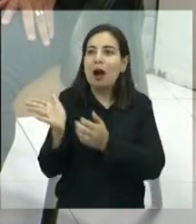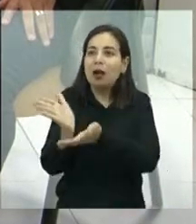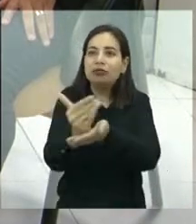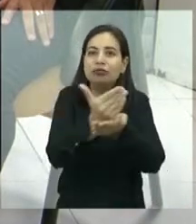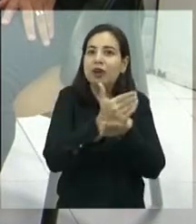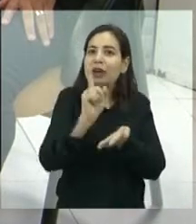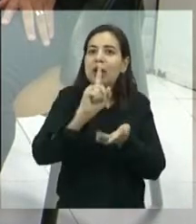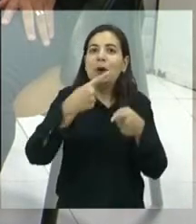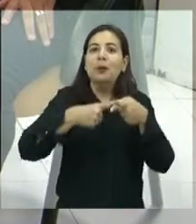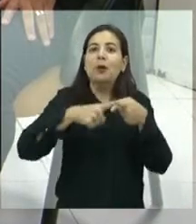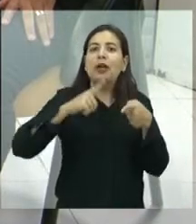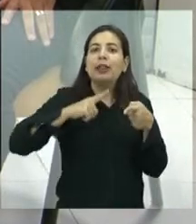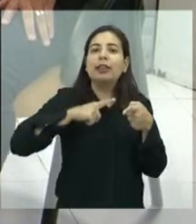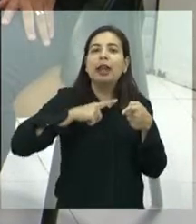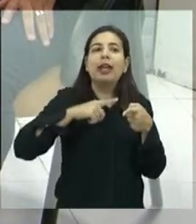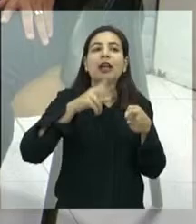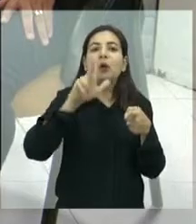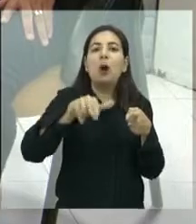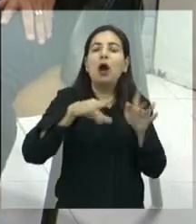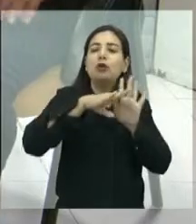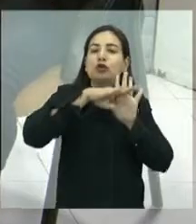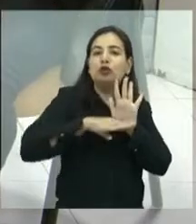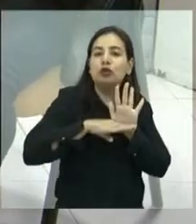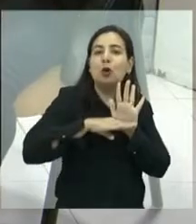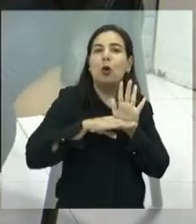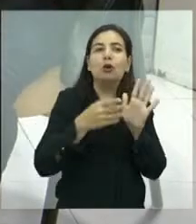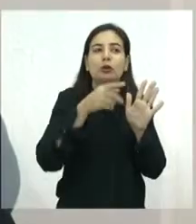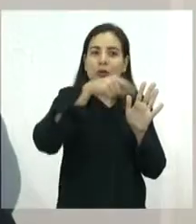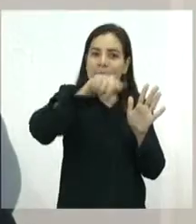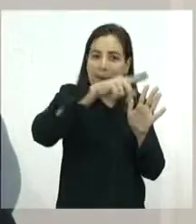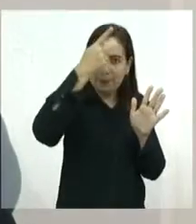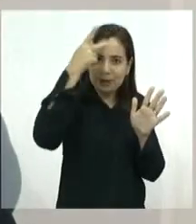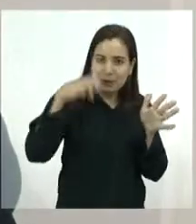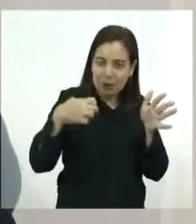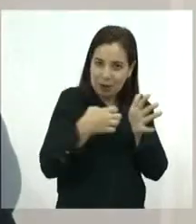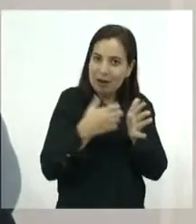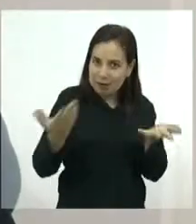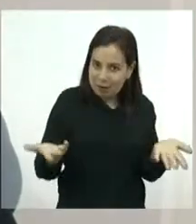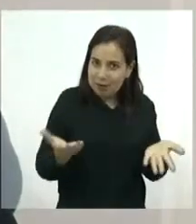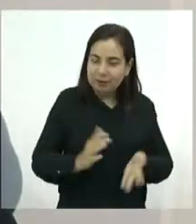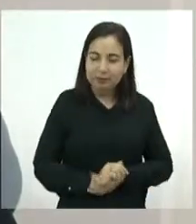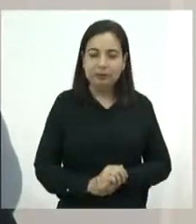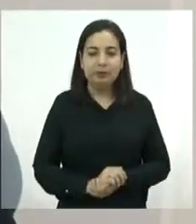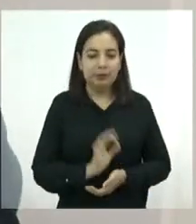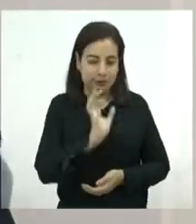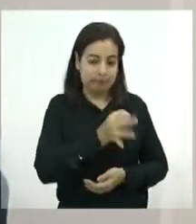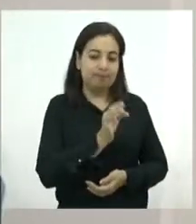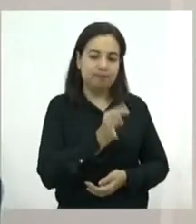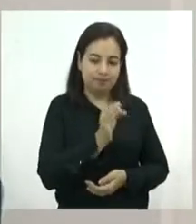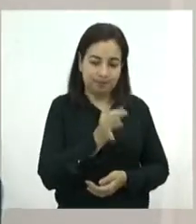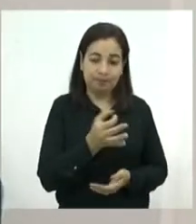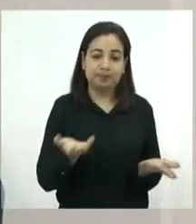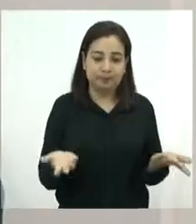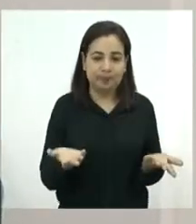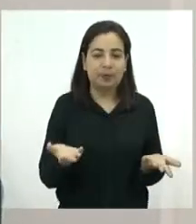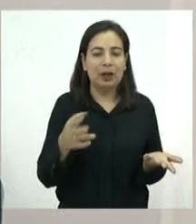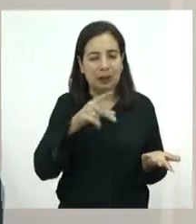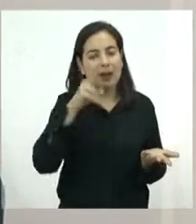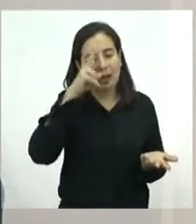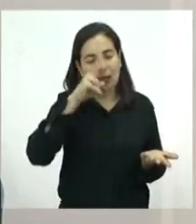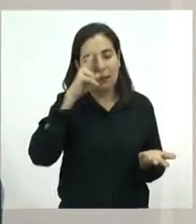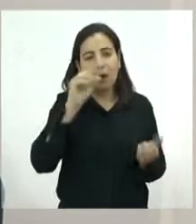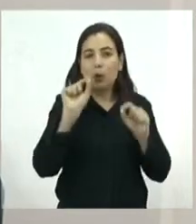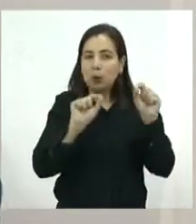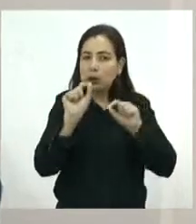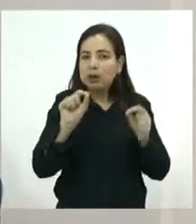estão tirando de quem ganha um salário mínimo. Exatamente, assim, e vale lembrar, Paulo, que, você vê como as coisas muitas